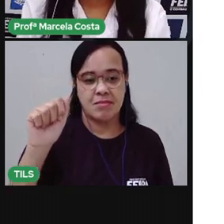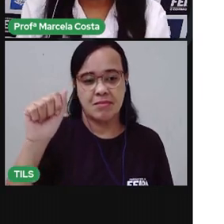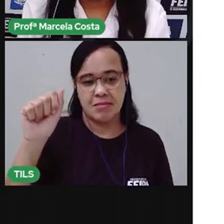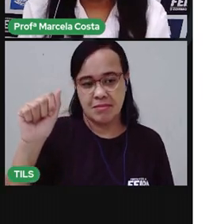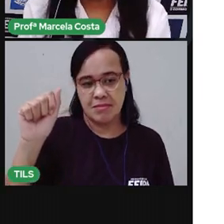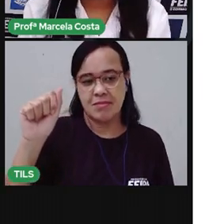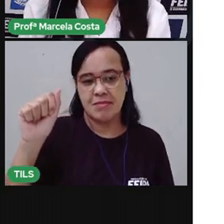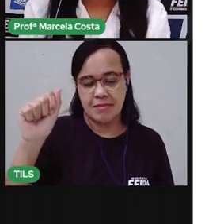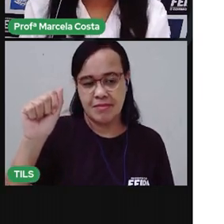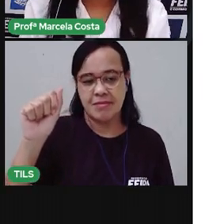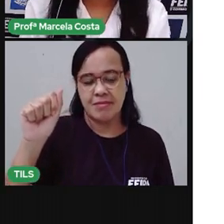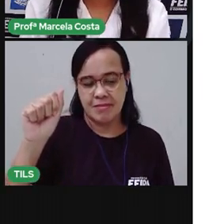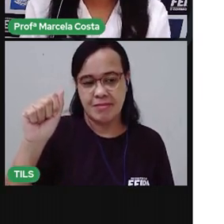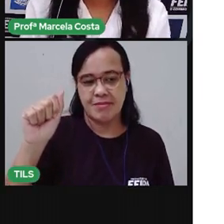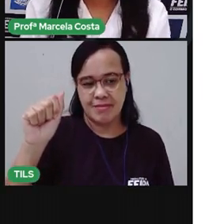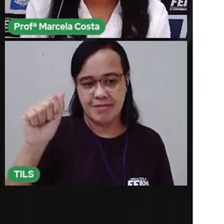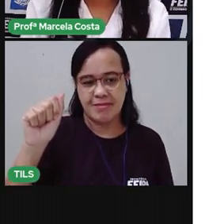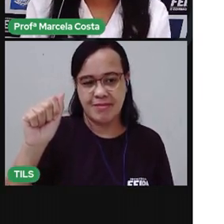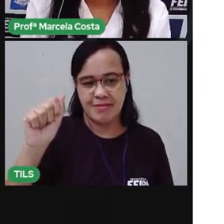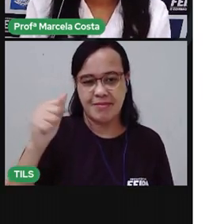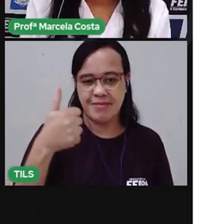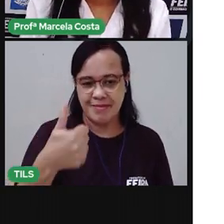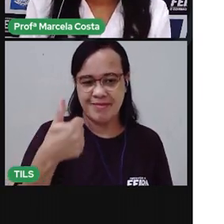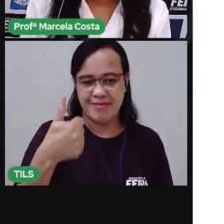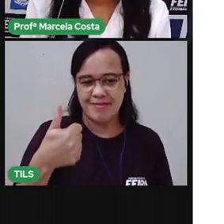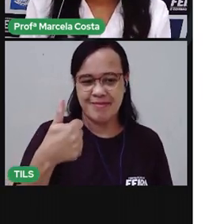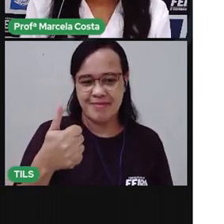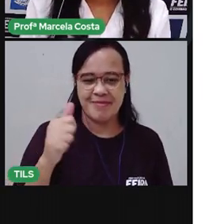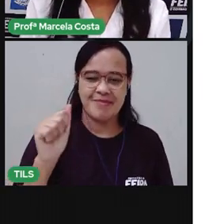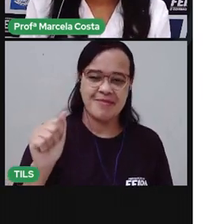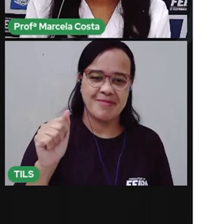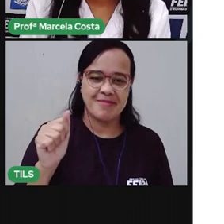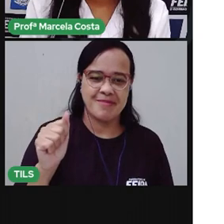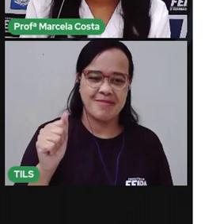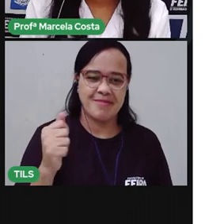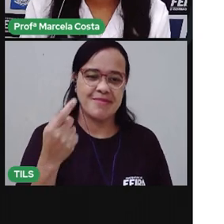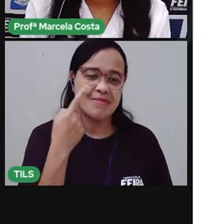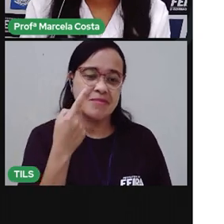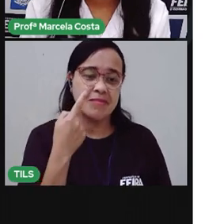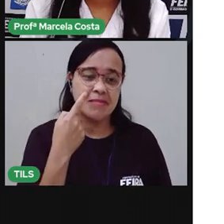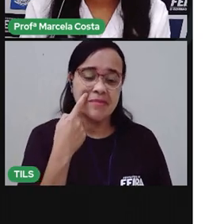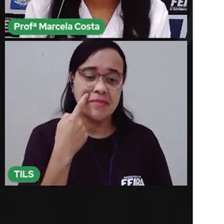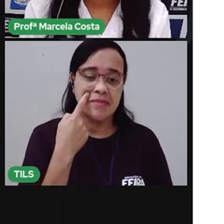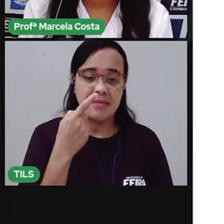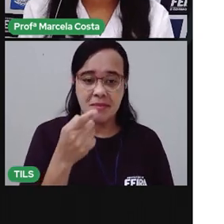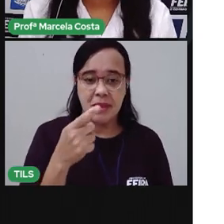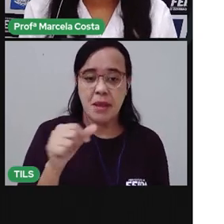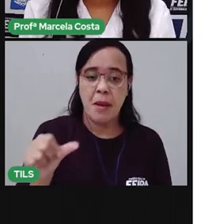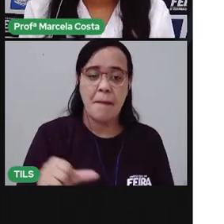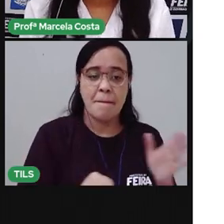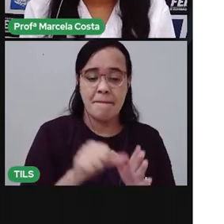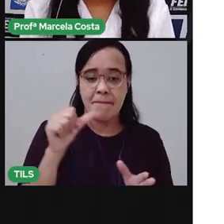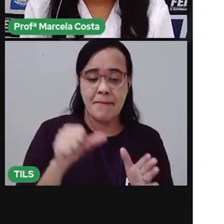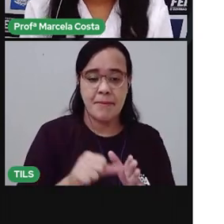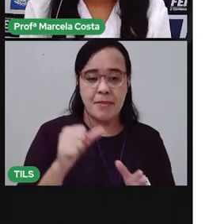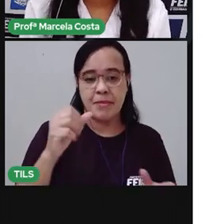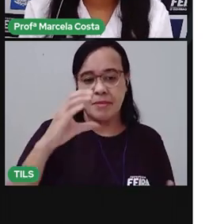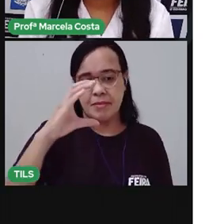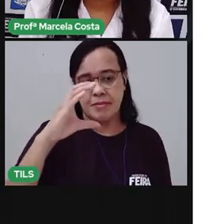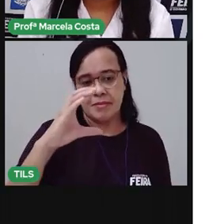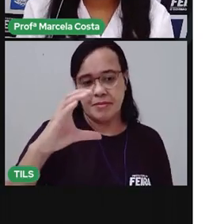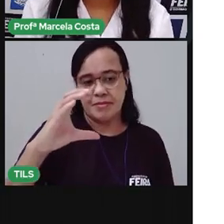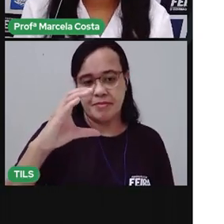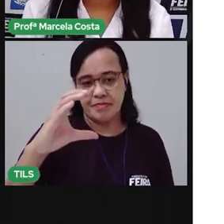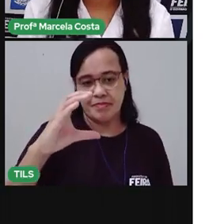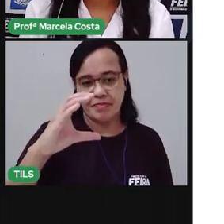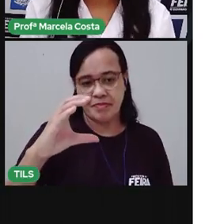E aí tá tudo bem e vamos ver a primeira sílaba dessa palavra com as letras